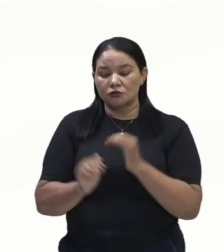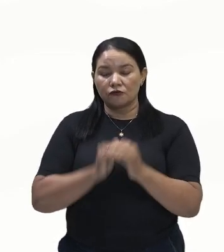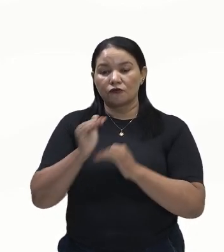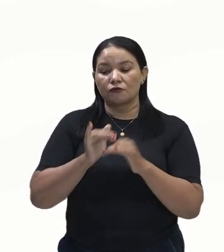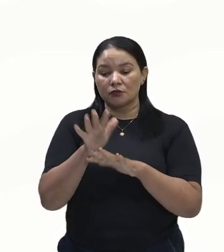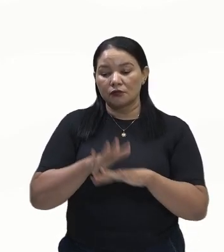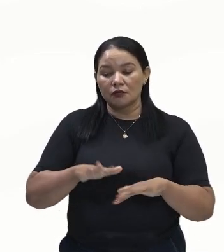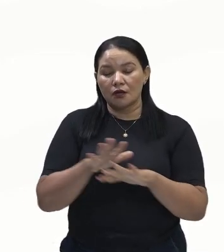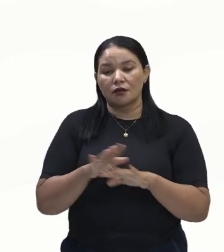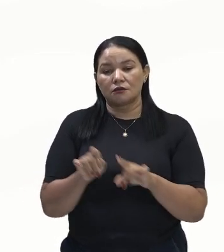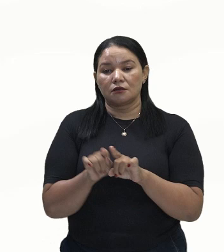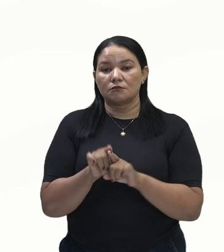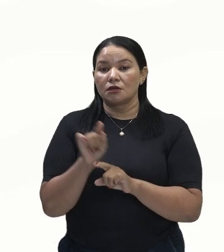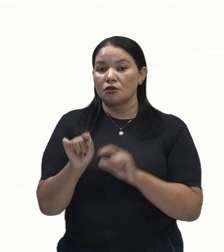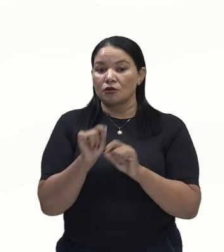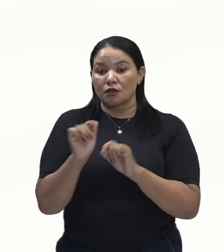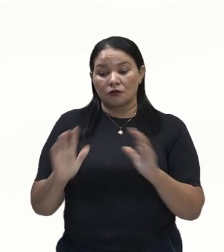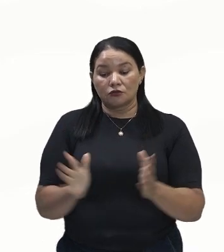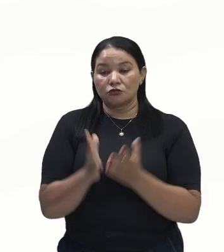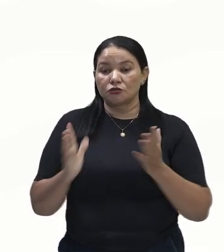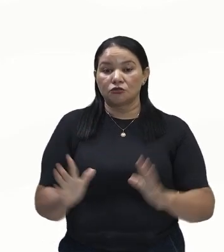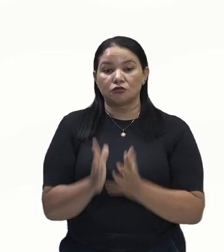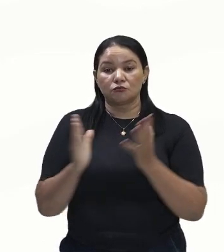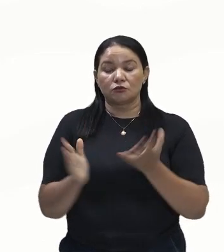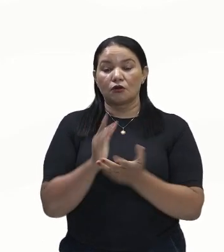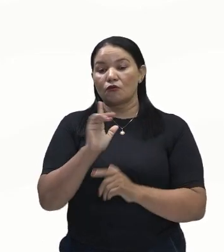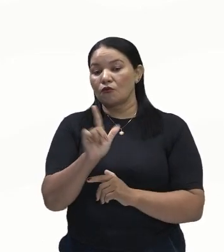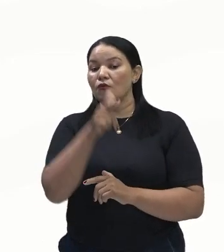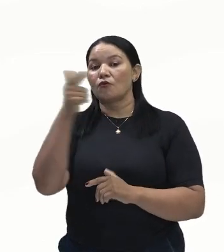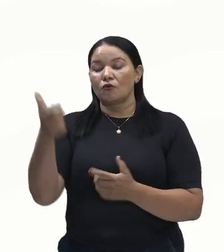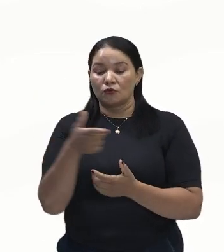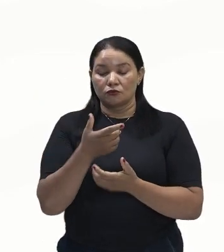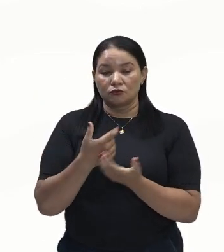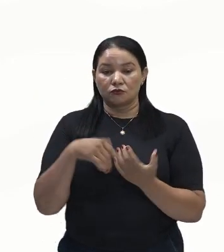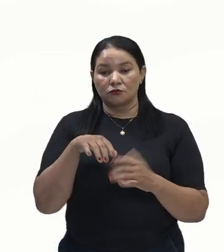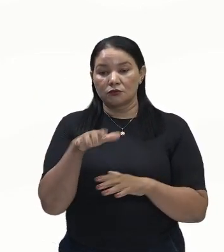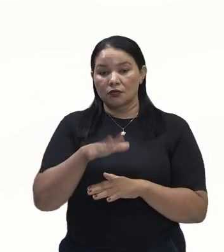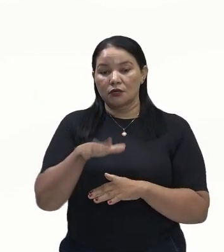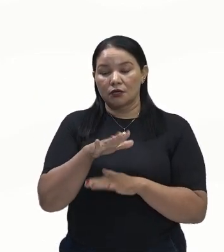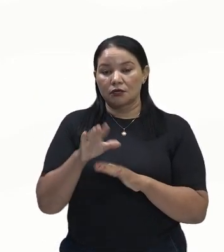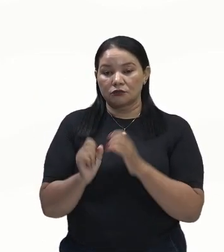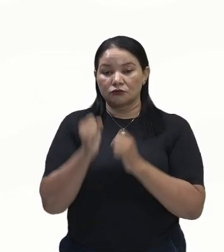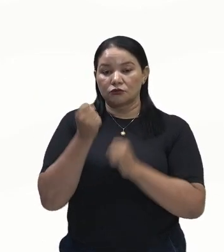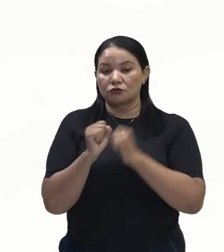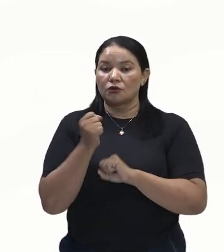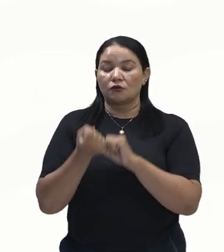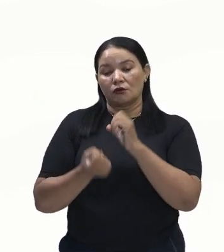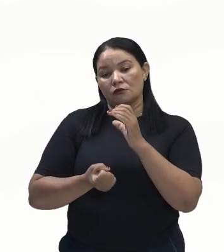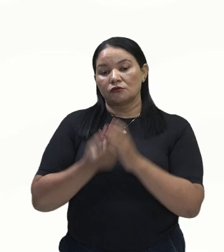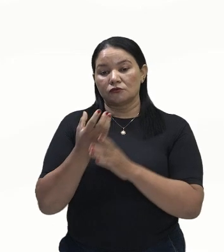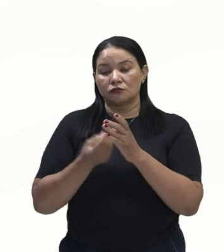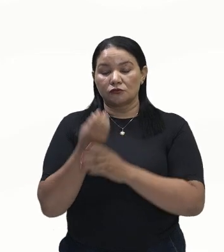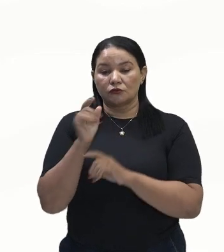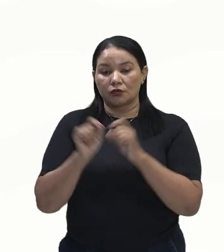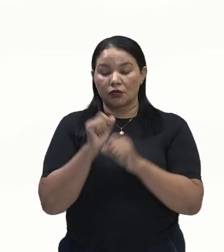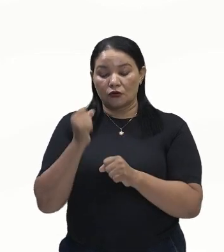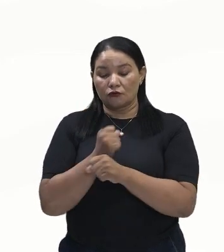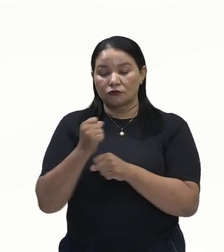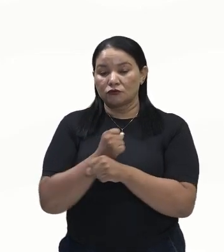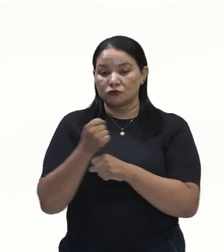e, claro, que isso vai estimular um outro setor industrial, que é justamente a construção civil. E vai